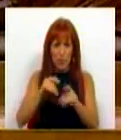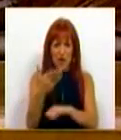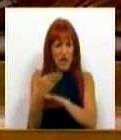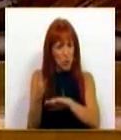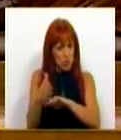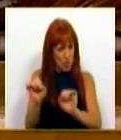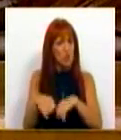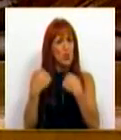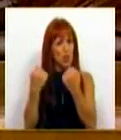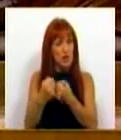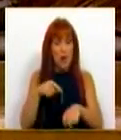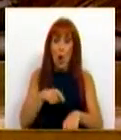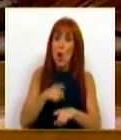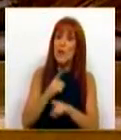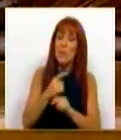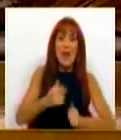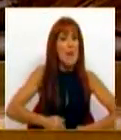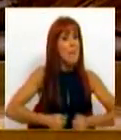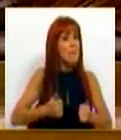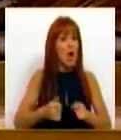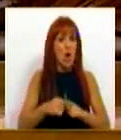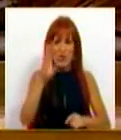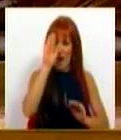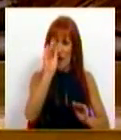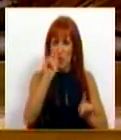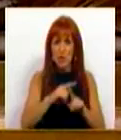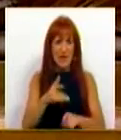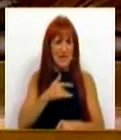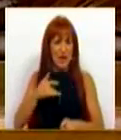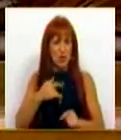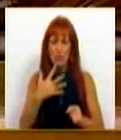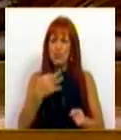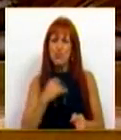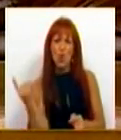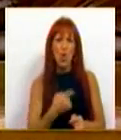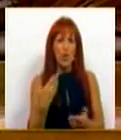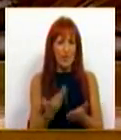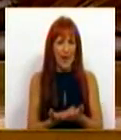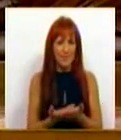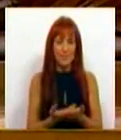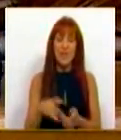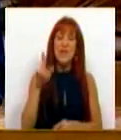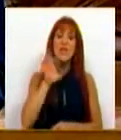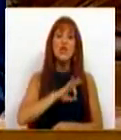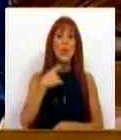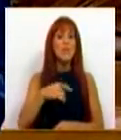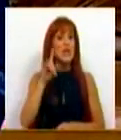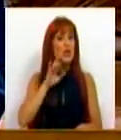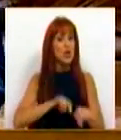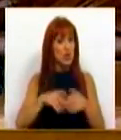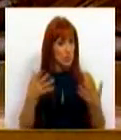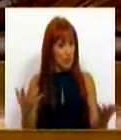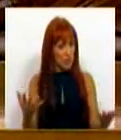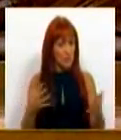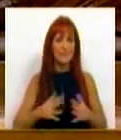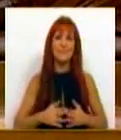exclusão social, ao mesmo tempo que melhoram a educação e a saúde para todos. Senhor Presidente, senhoras e